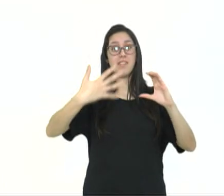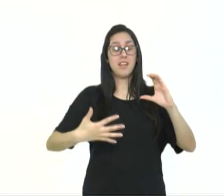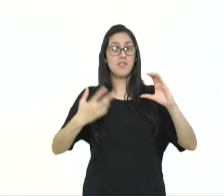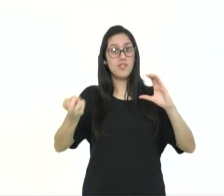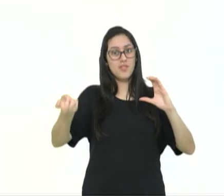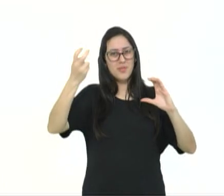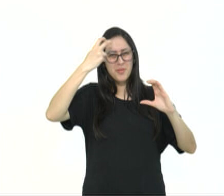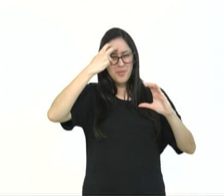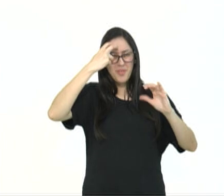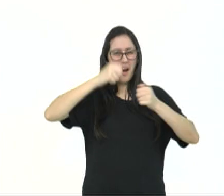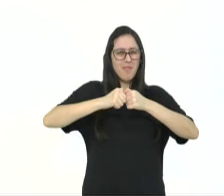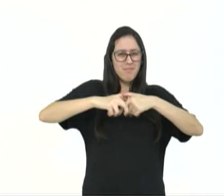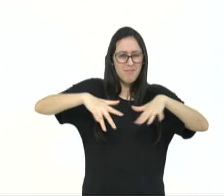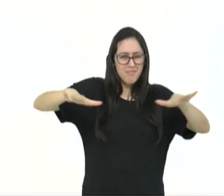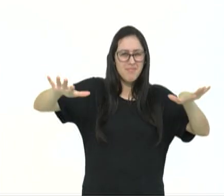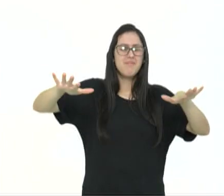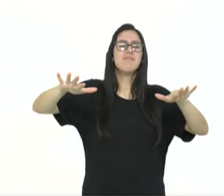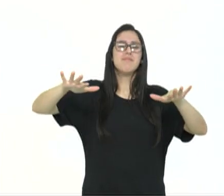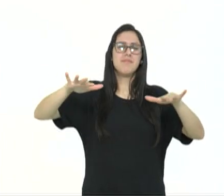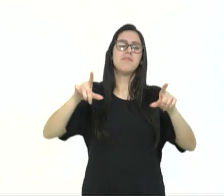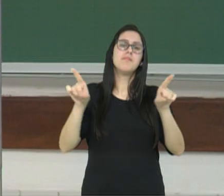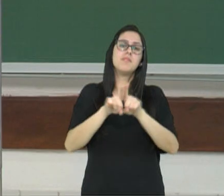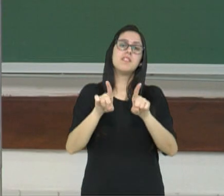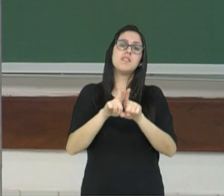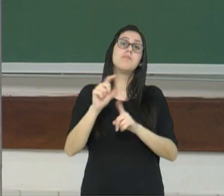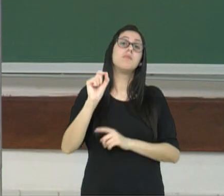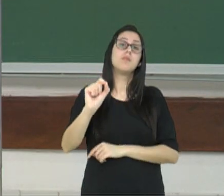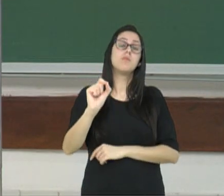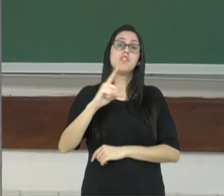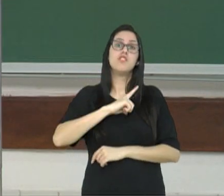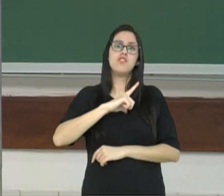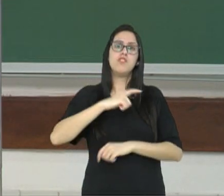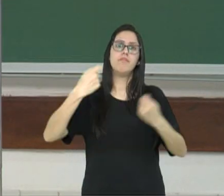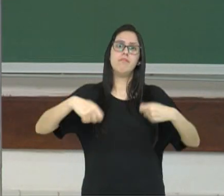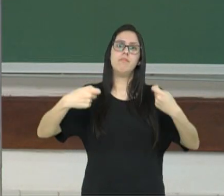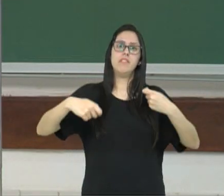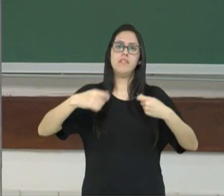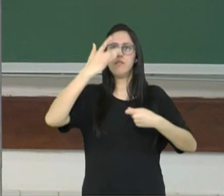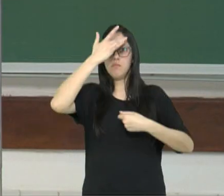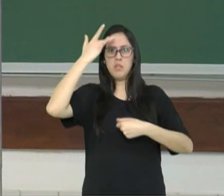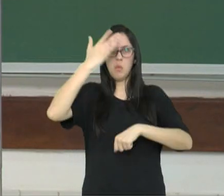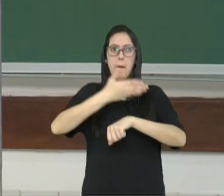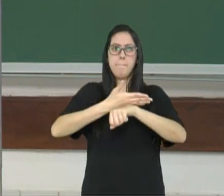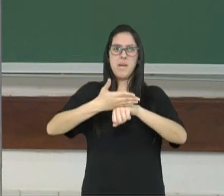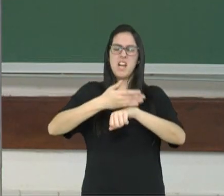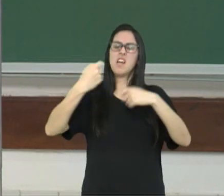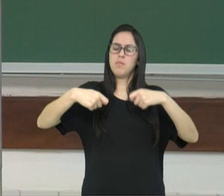com as populações e o processo de branqueamento